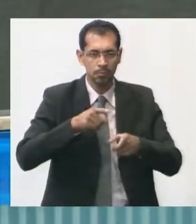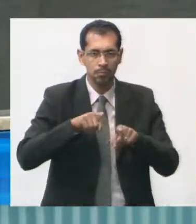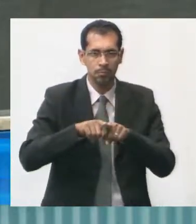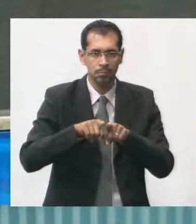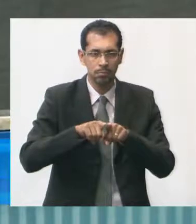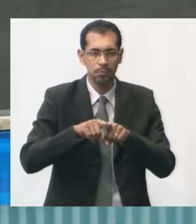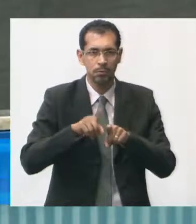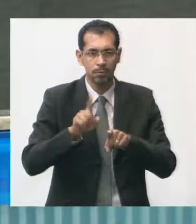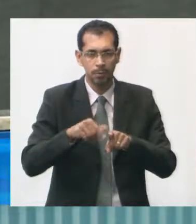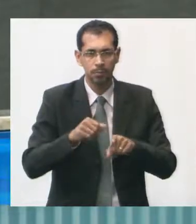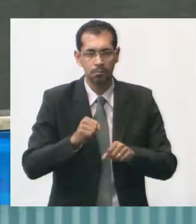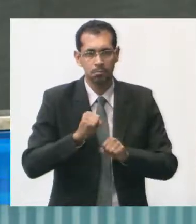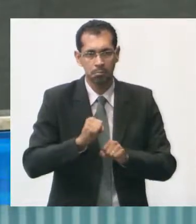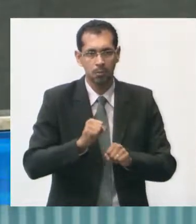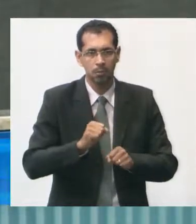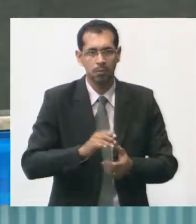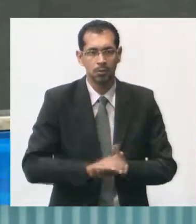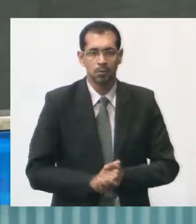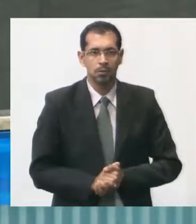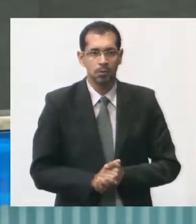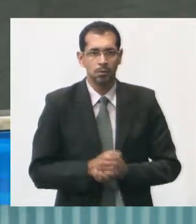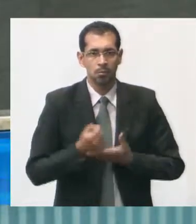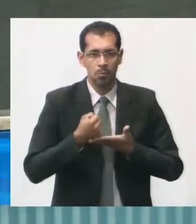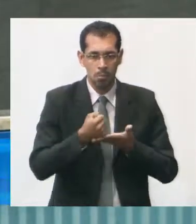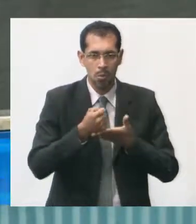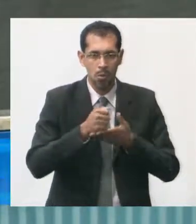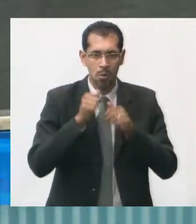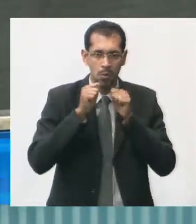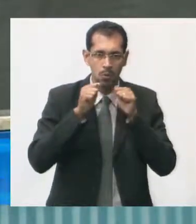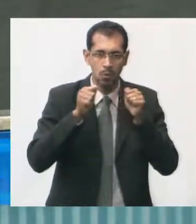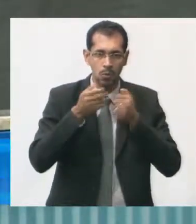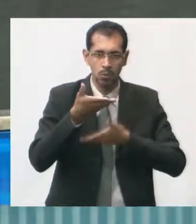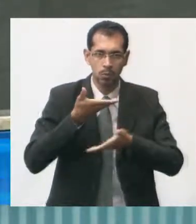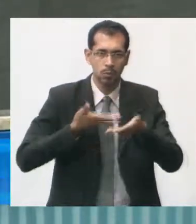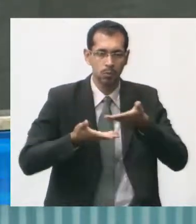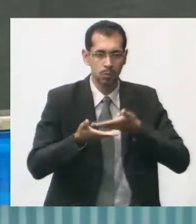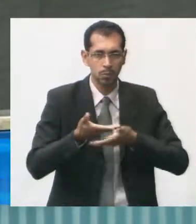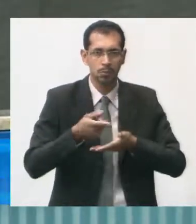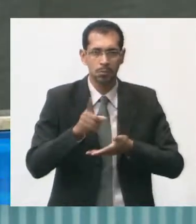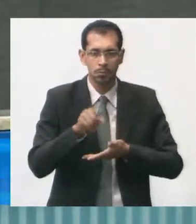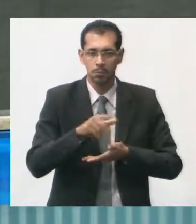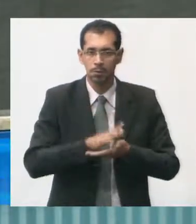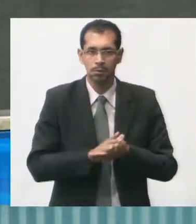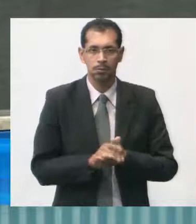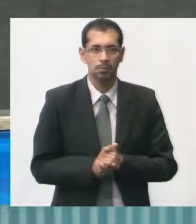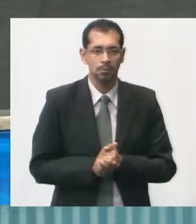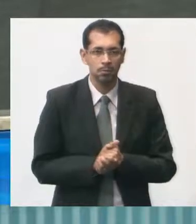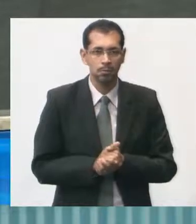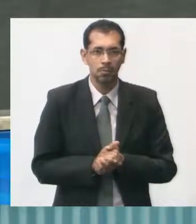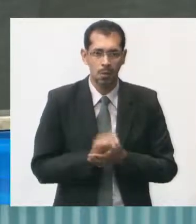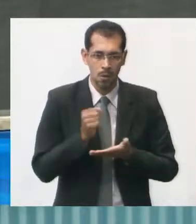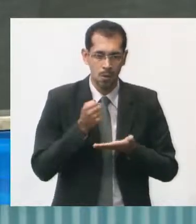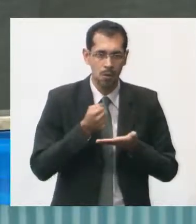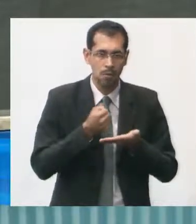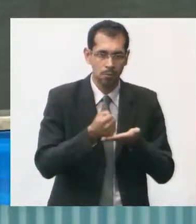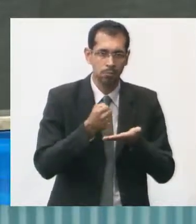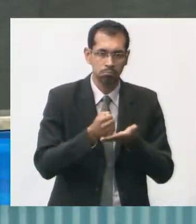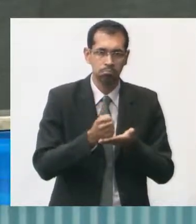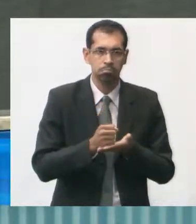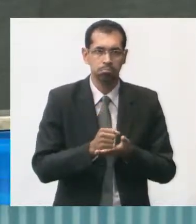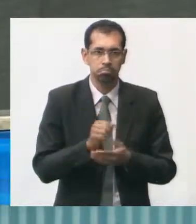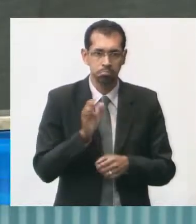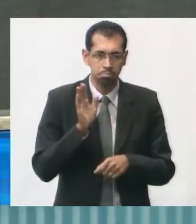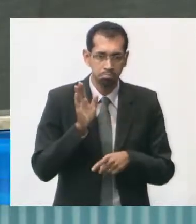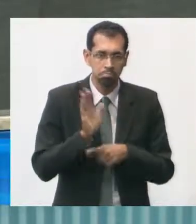nosso gabinete, pode contar com a nossa assessoria, que tem dado toda a atenção à senhora por meio do Rony, tem falado,